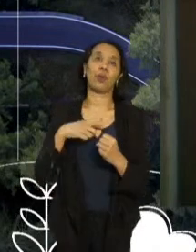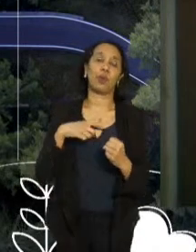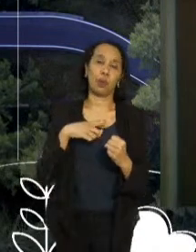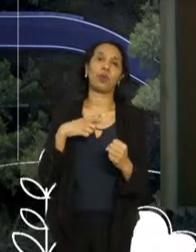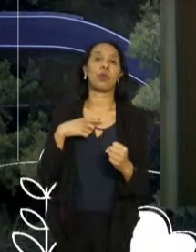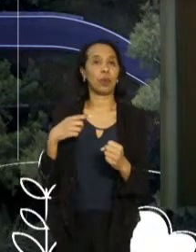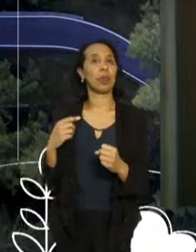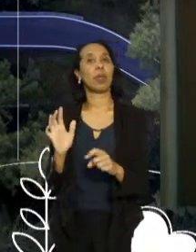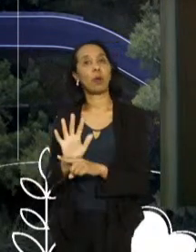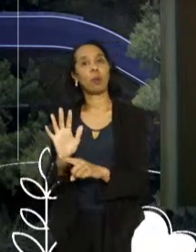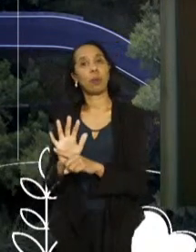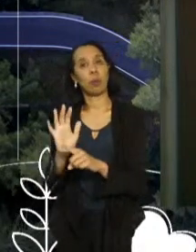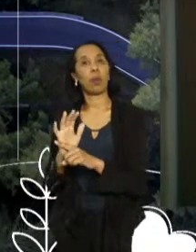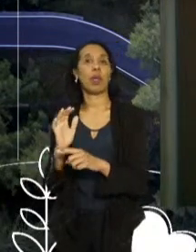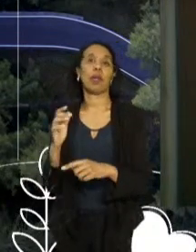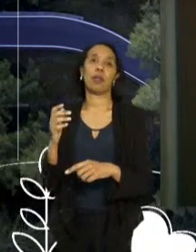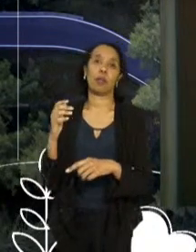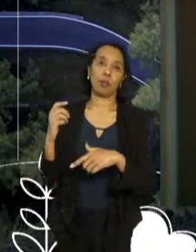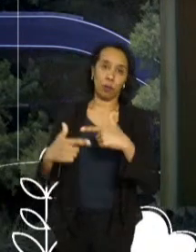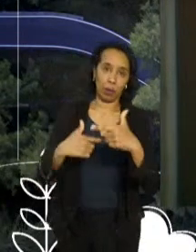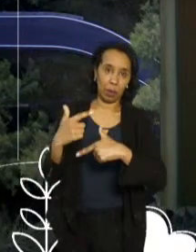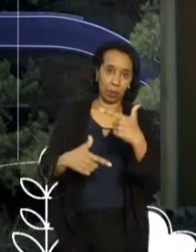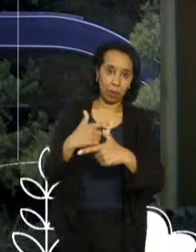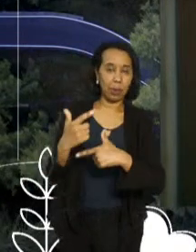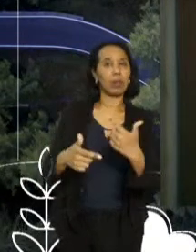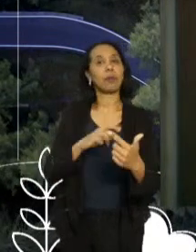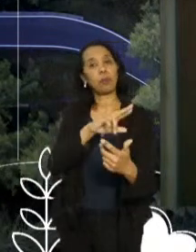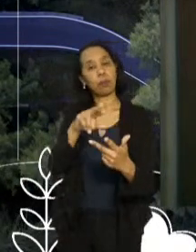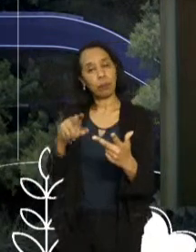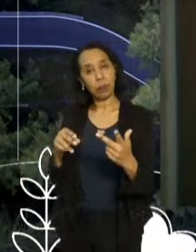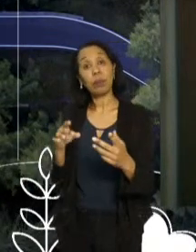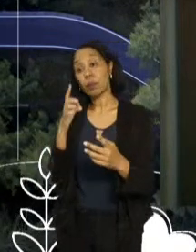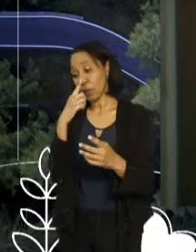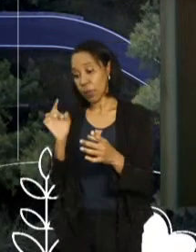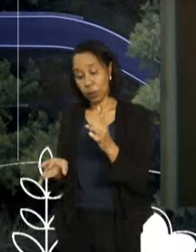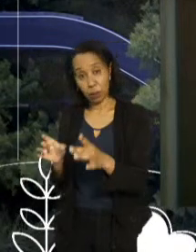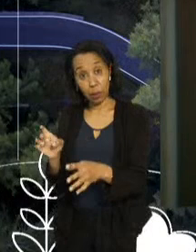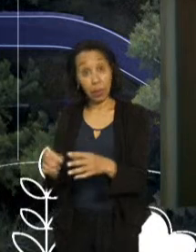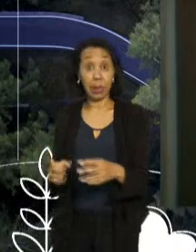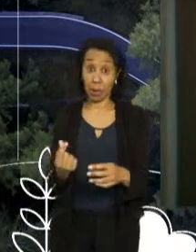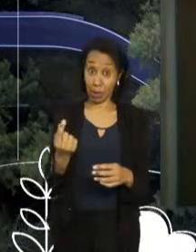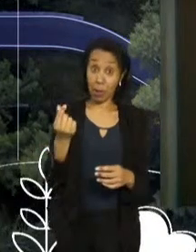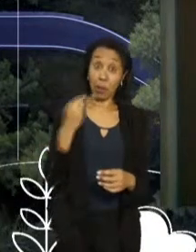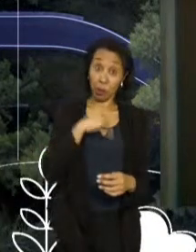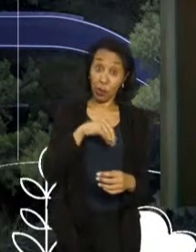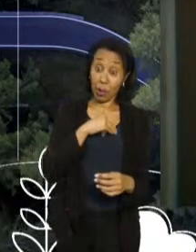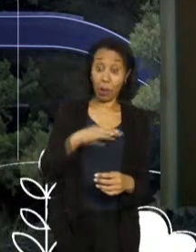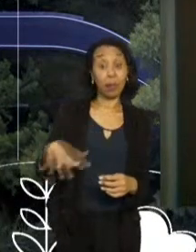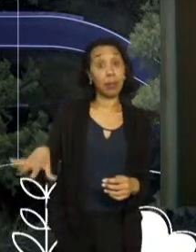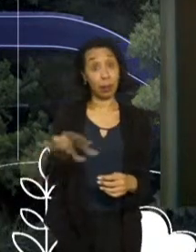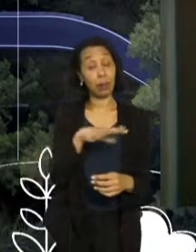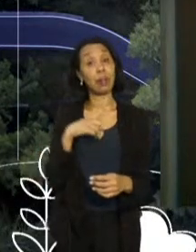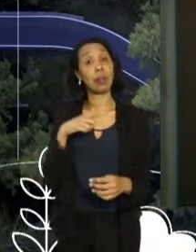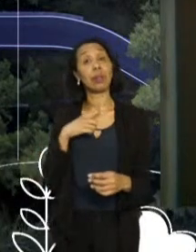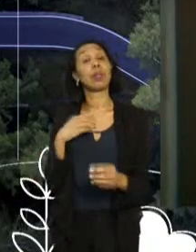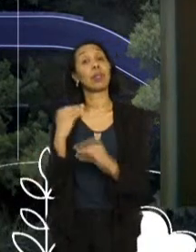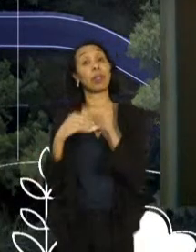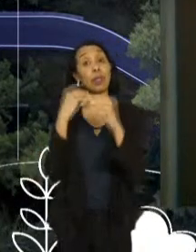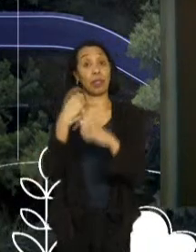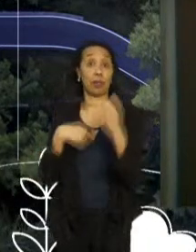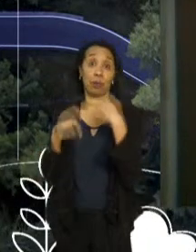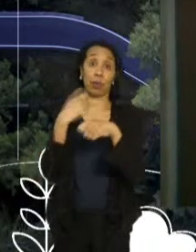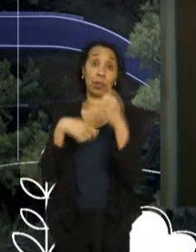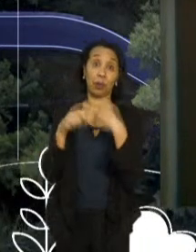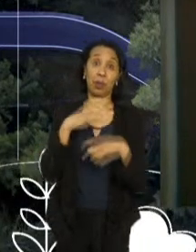de empregos e renda a partir dos resíduos sólidos, bem como a agenda econômica, o desenvolvimento de novas